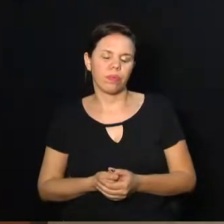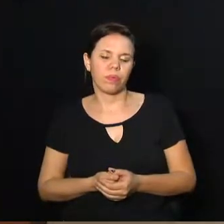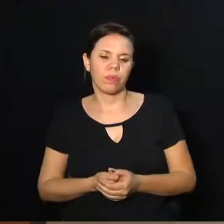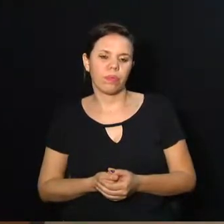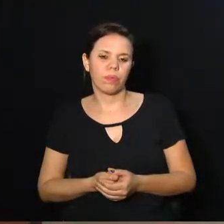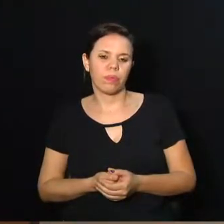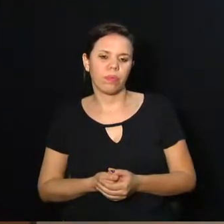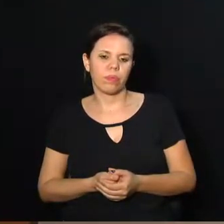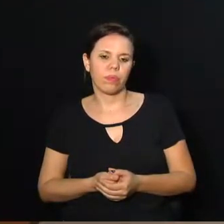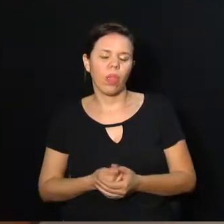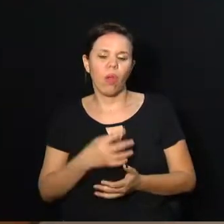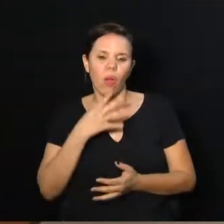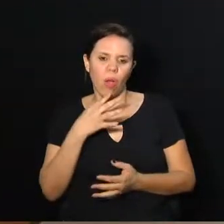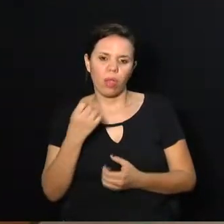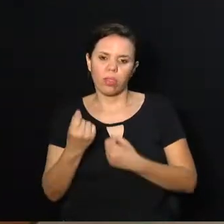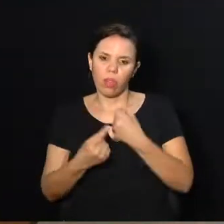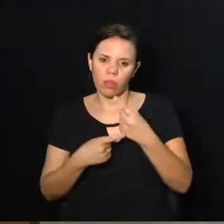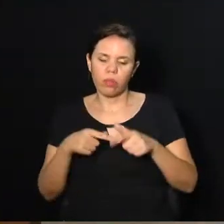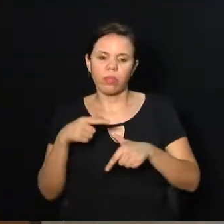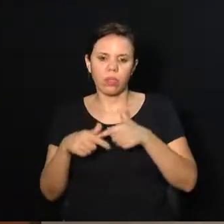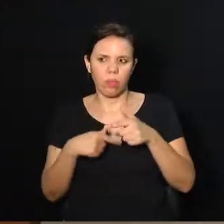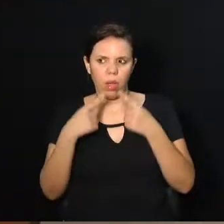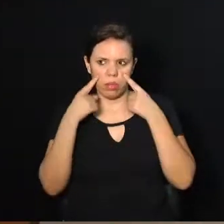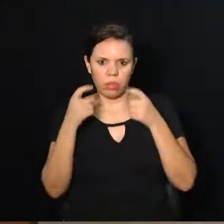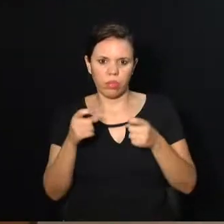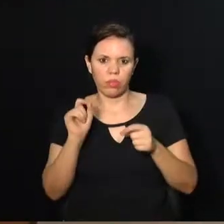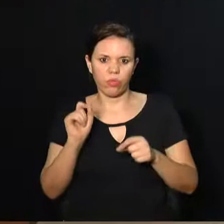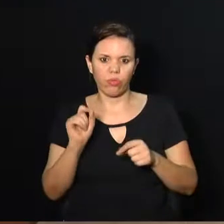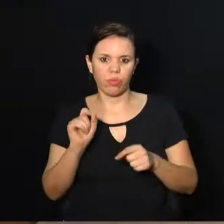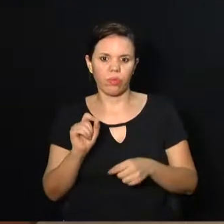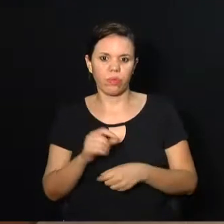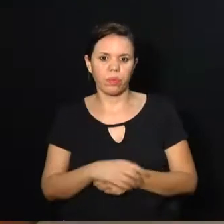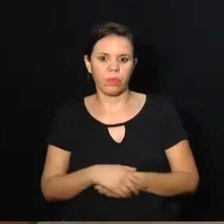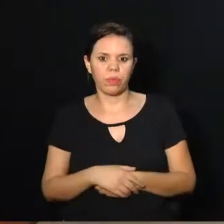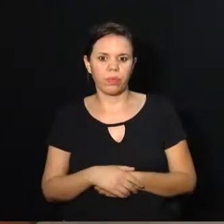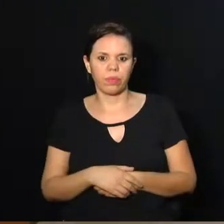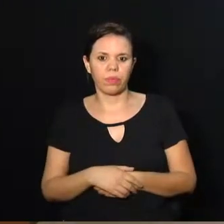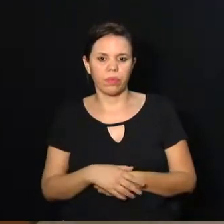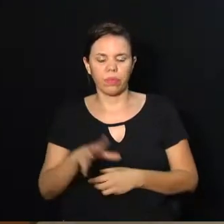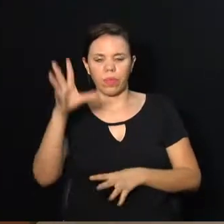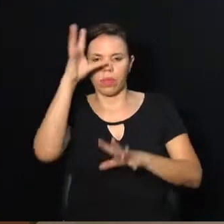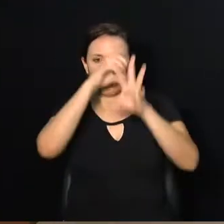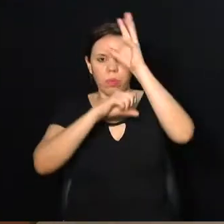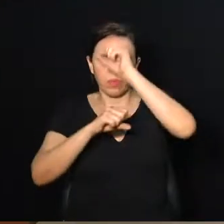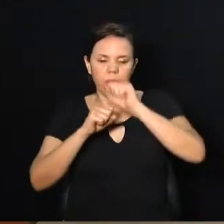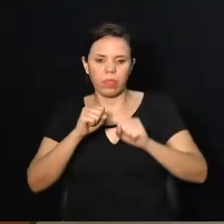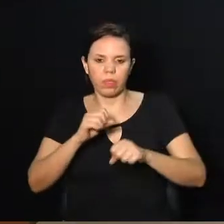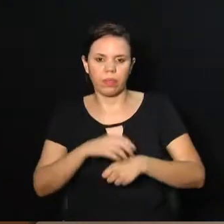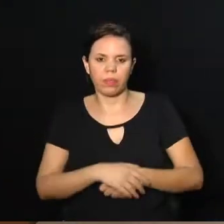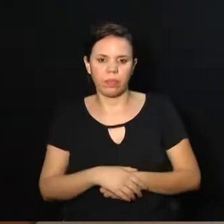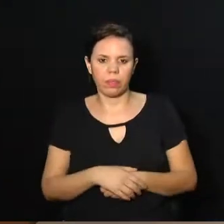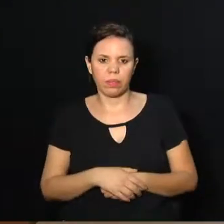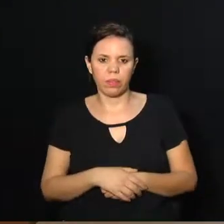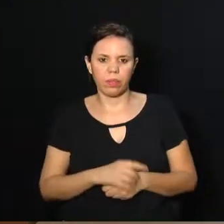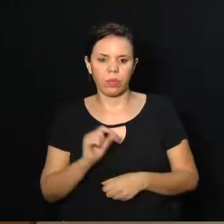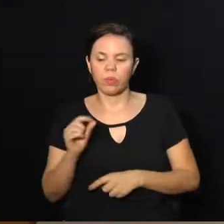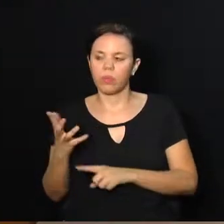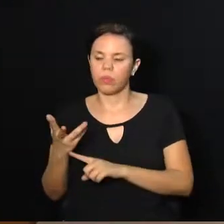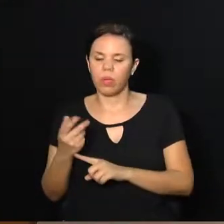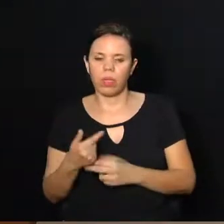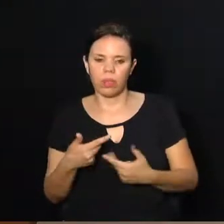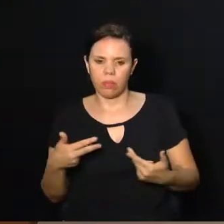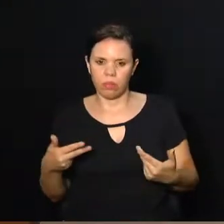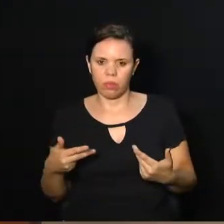Eu conheci alguns trabalhos e eu achei até interessante, no sentido de um aprendizado de uma arte. Eu já ouvi